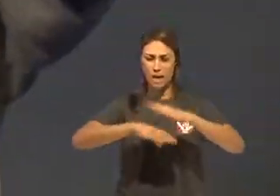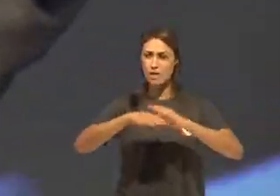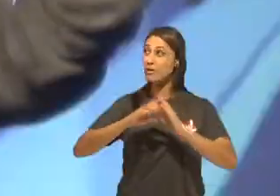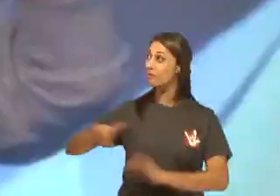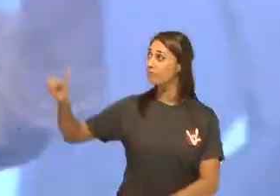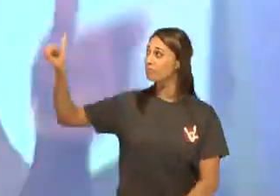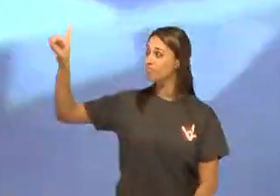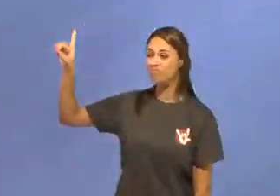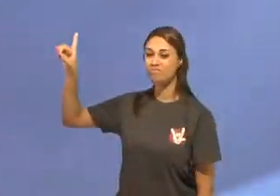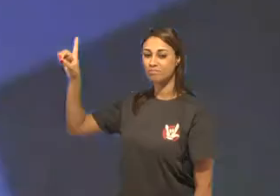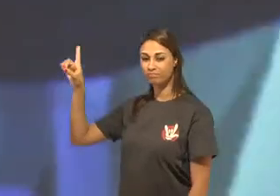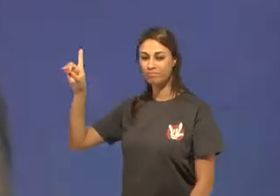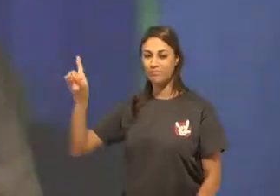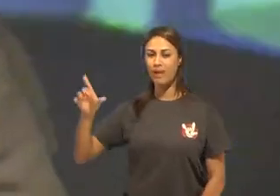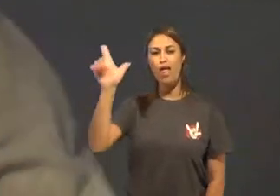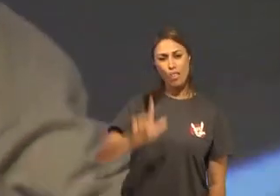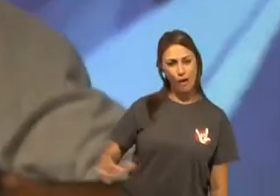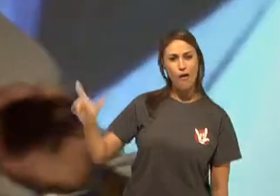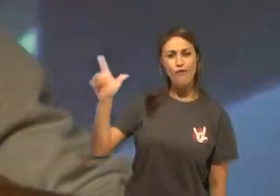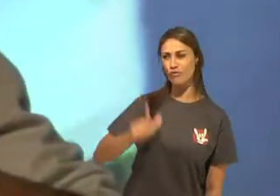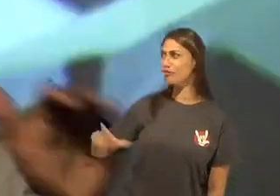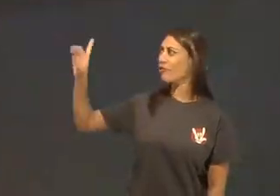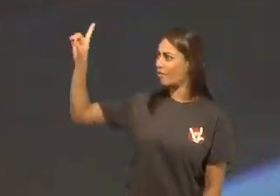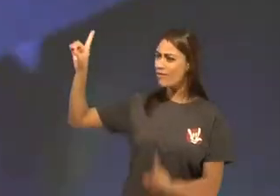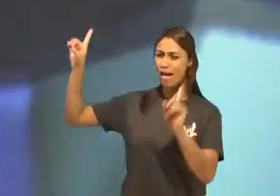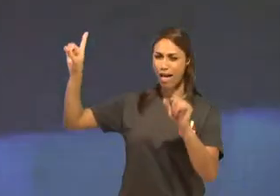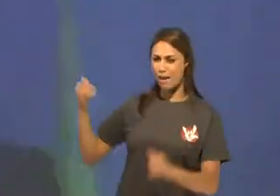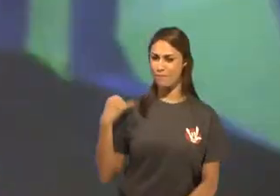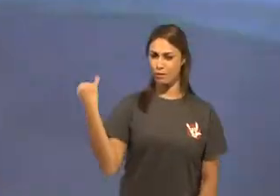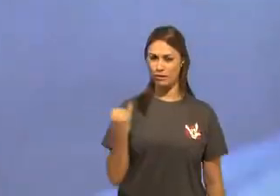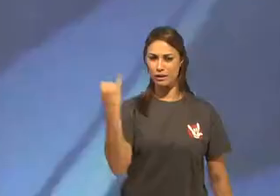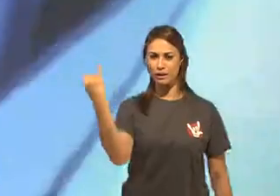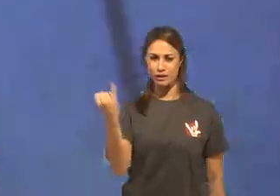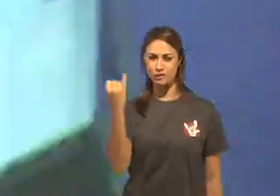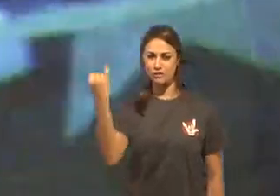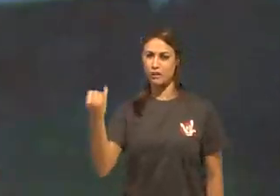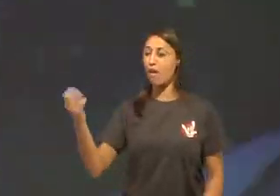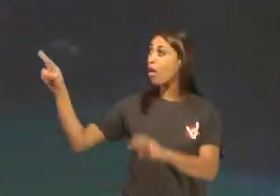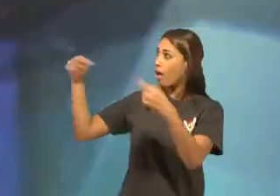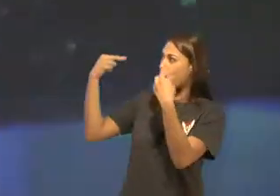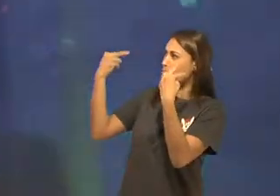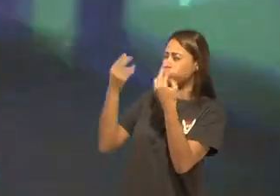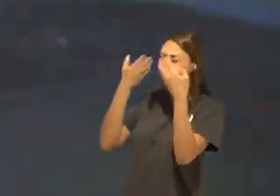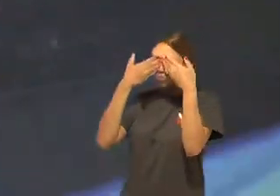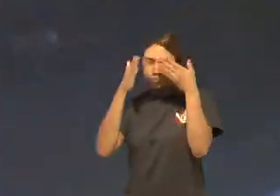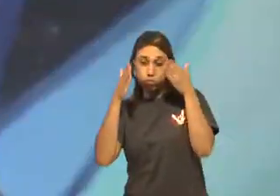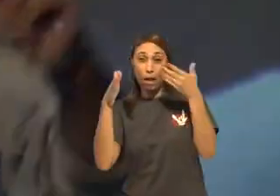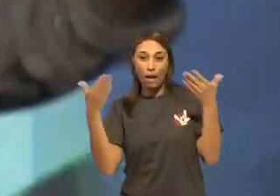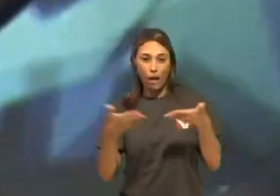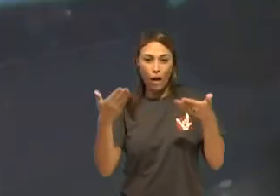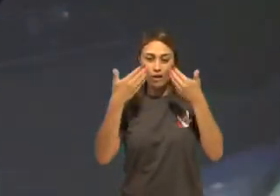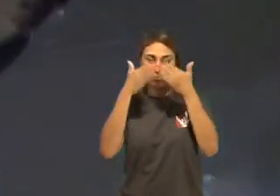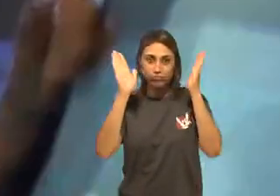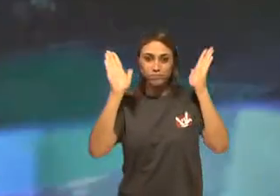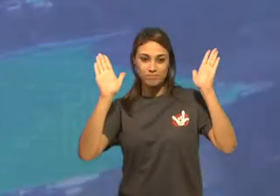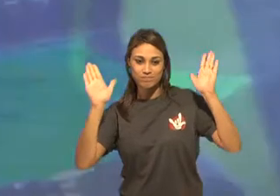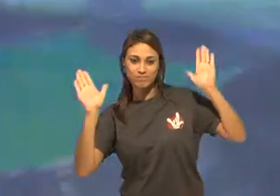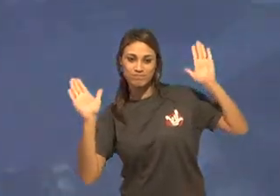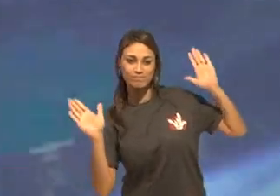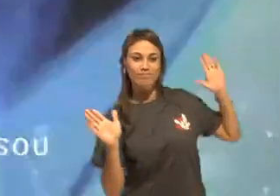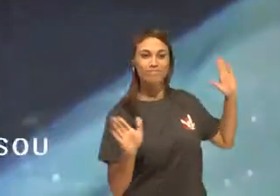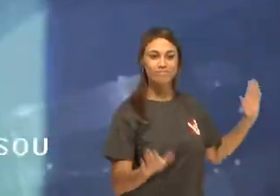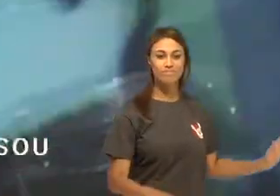sua divindade. É claro, lógico, ele é Deus, não importa o que falam os fariseus. Olhe pra mim, eu era cego, mas por causa de Cristo agora eu